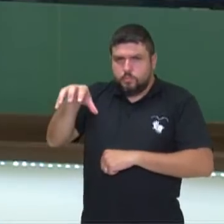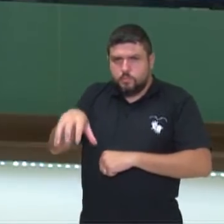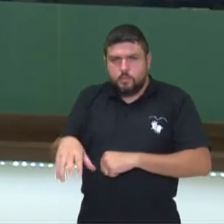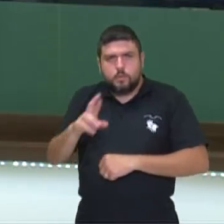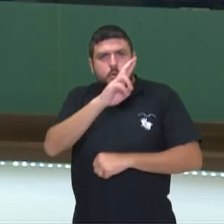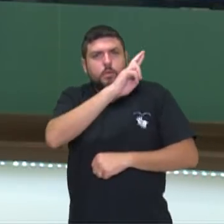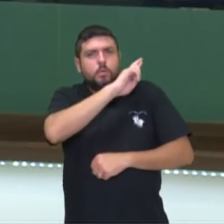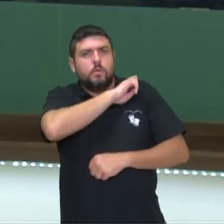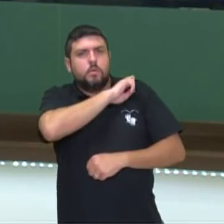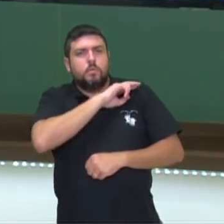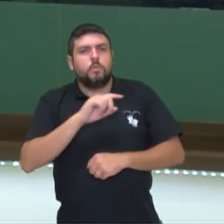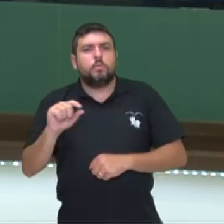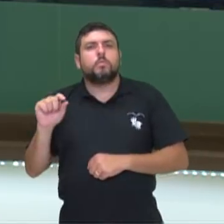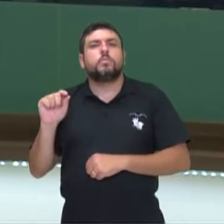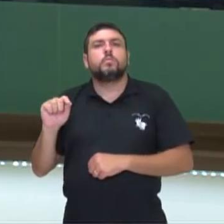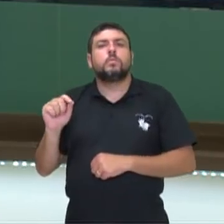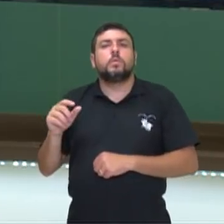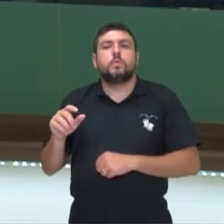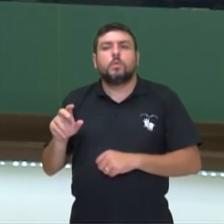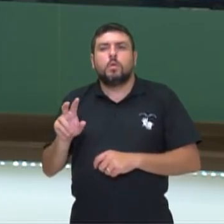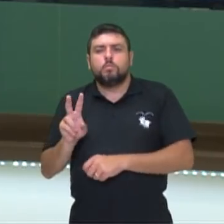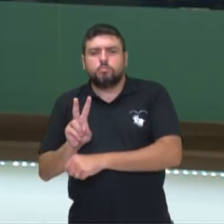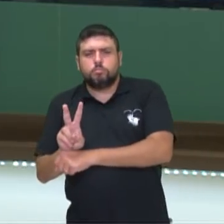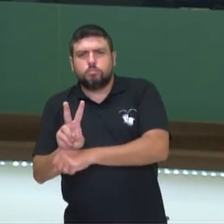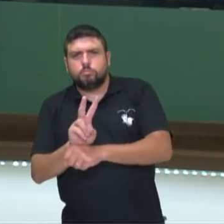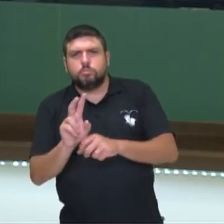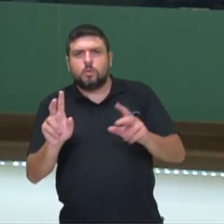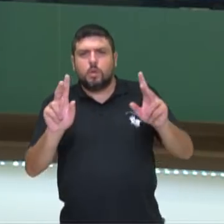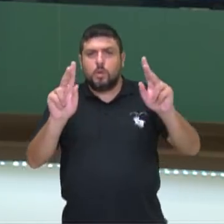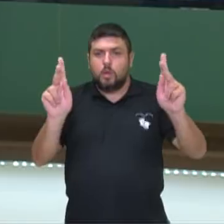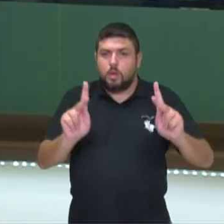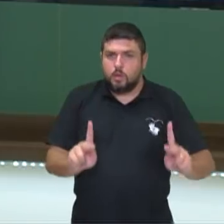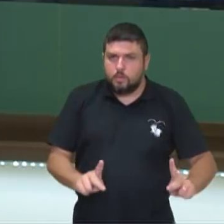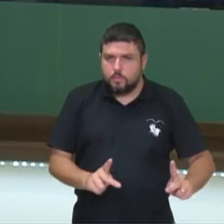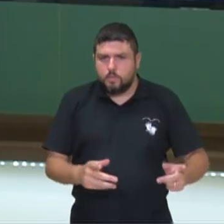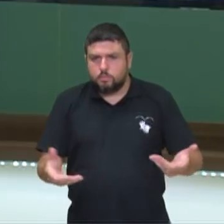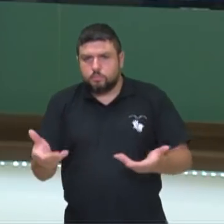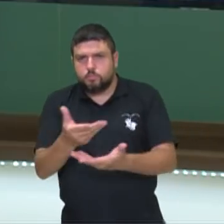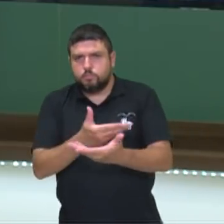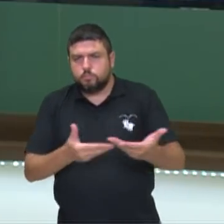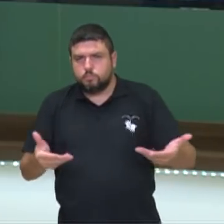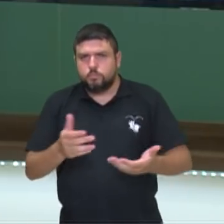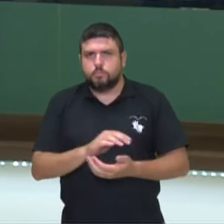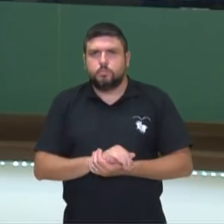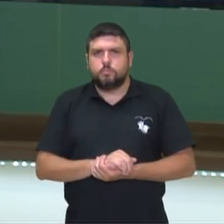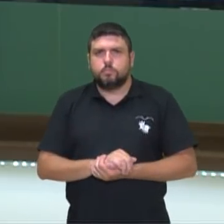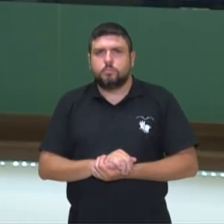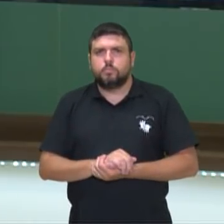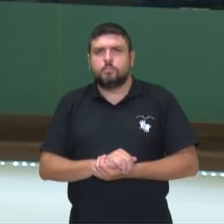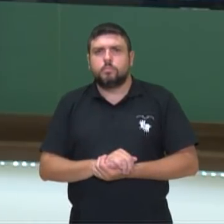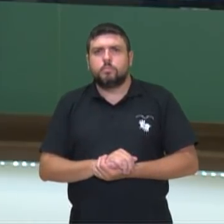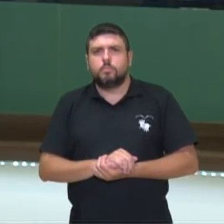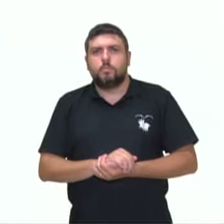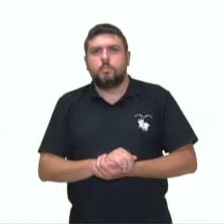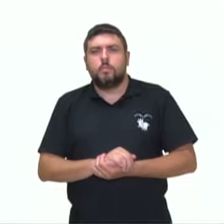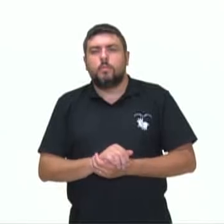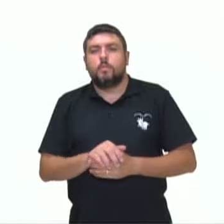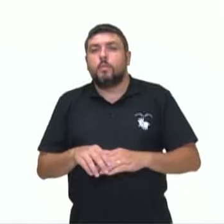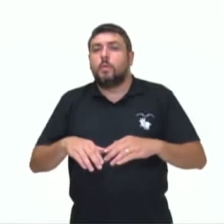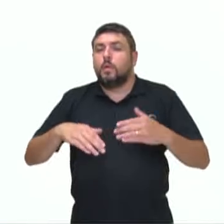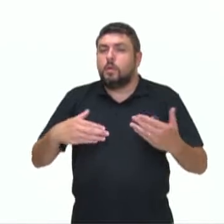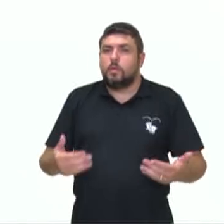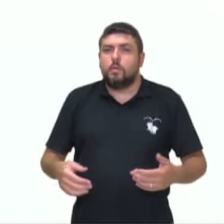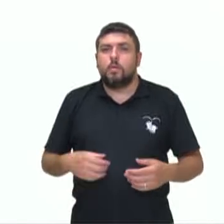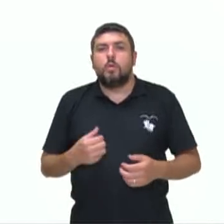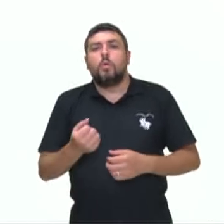responsável por garantir a paz e a segurança entre os Estados-membros da ONU. Então, composto por